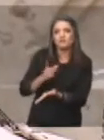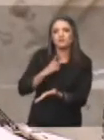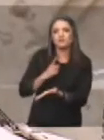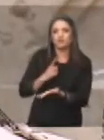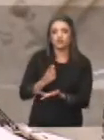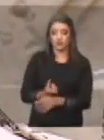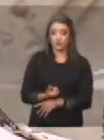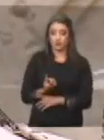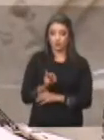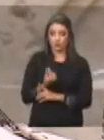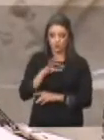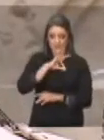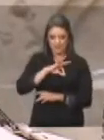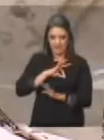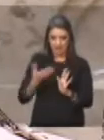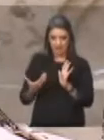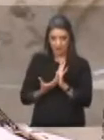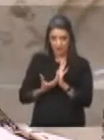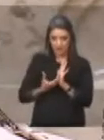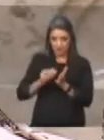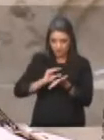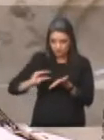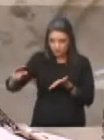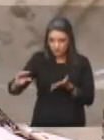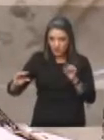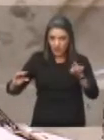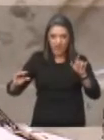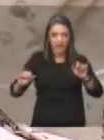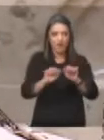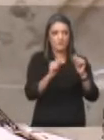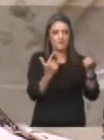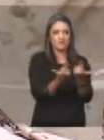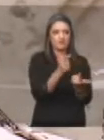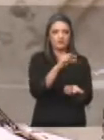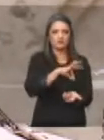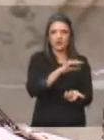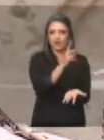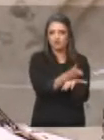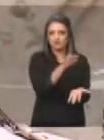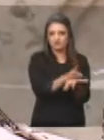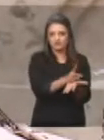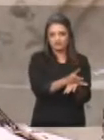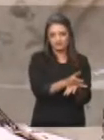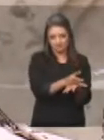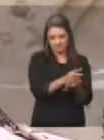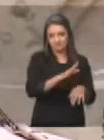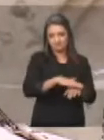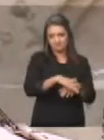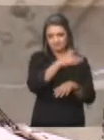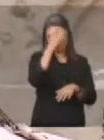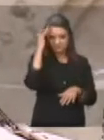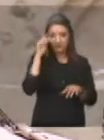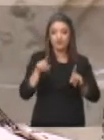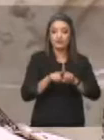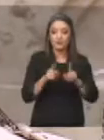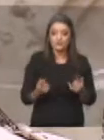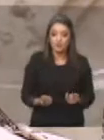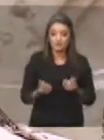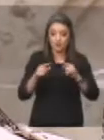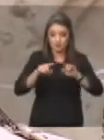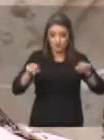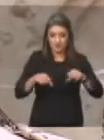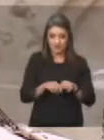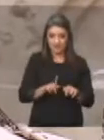Câmara Federal. Ainda, segundo o noticiante, o responsável pela arrecadação dos valores recebidos pelos servidores do